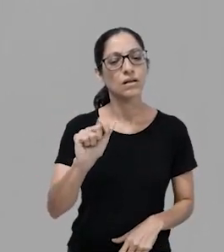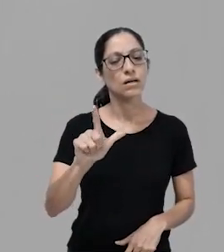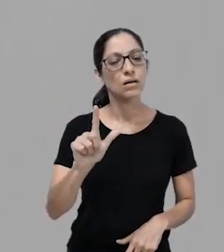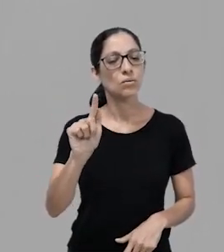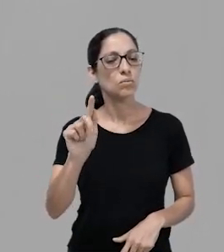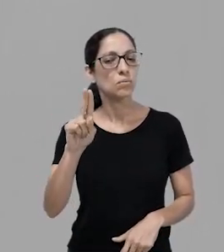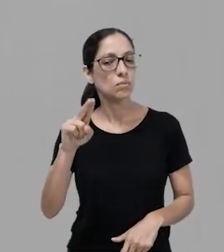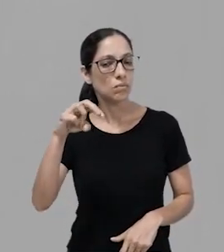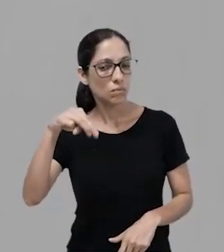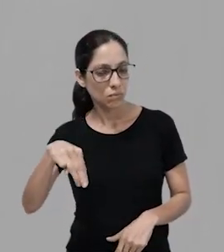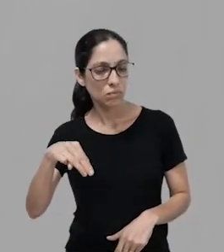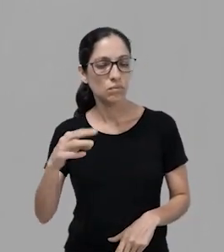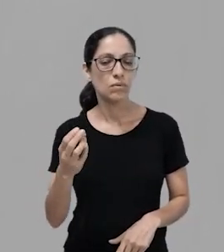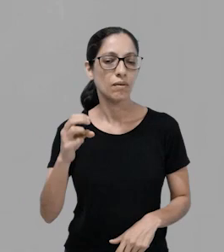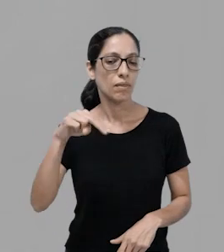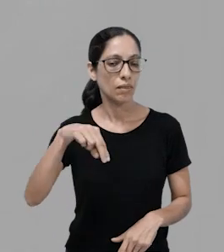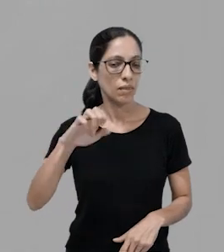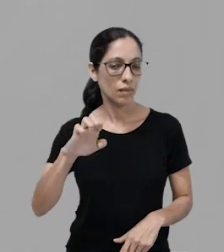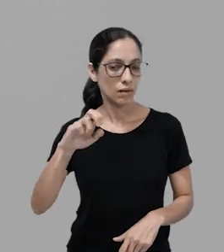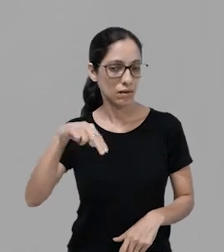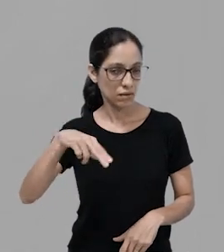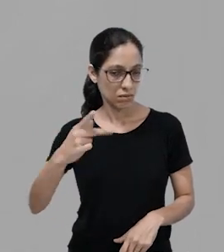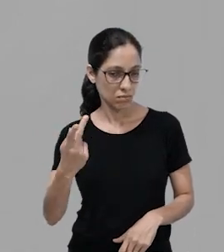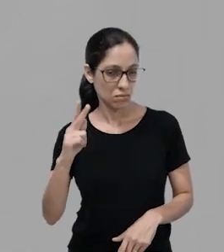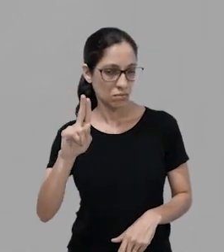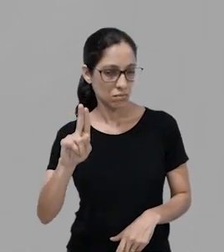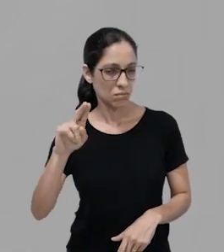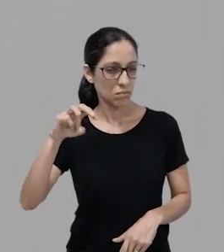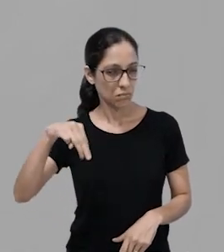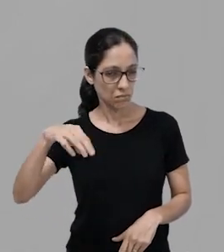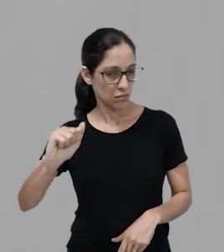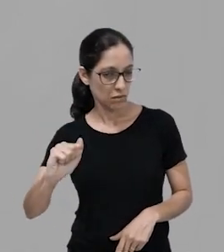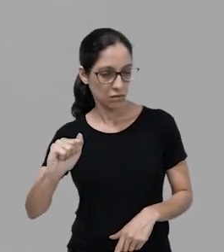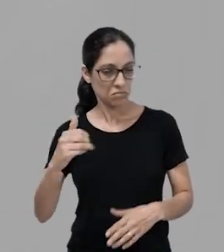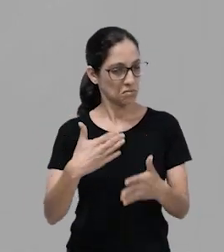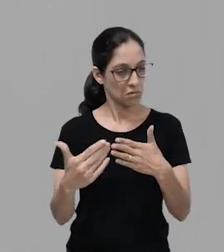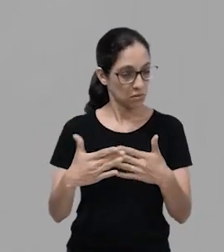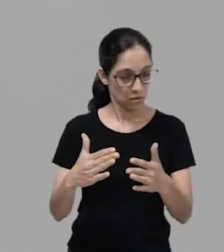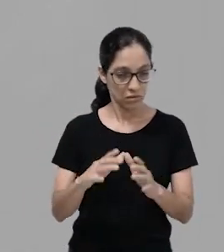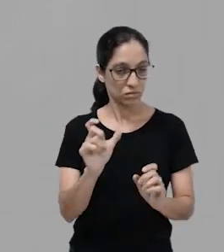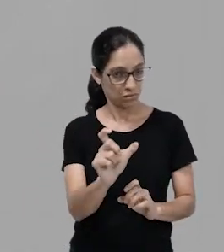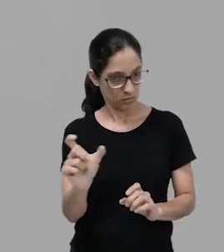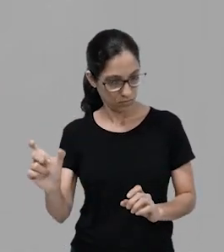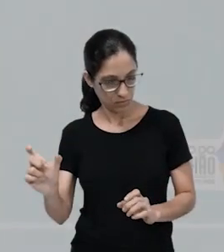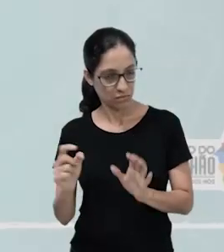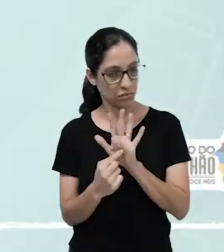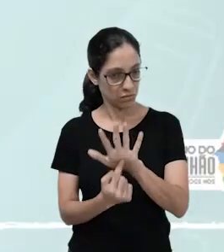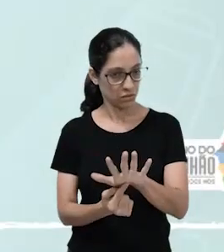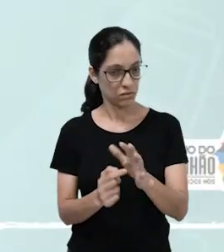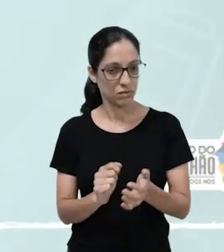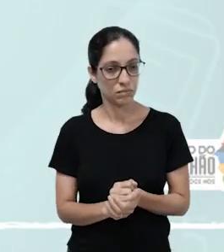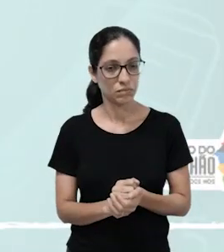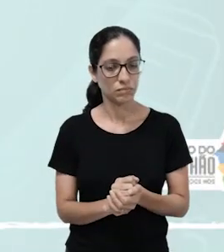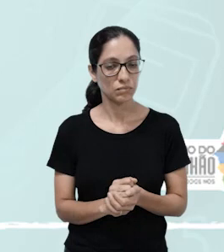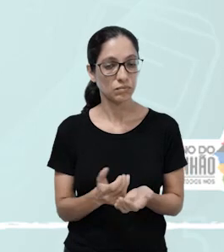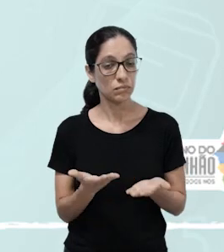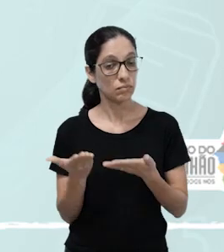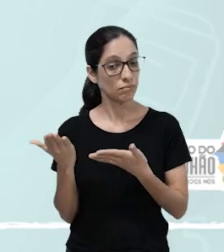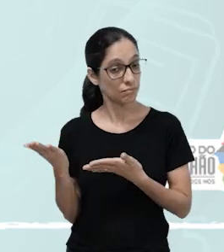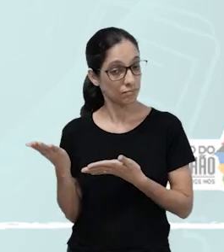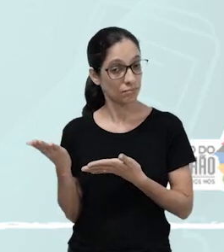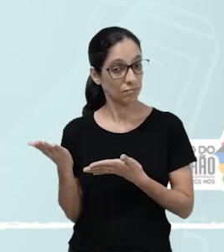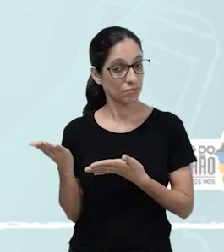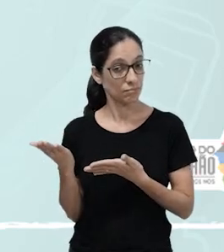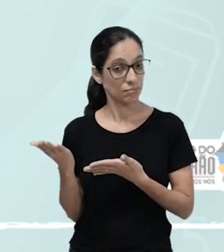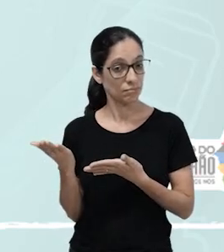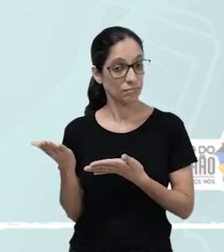Alguma, nenhum, nenhuma, qualquer, tá bom? São essas palavras. We use indefinite pronouns to refer